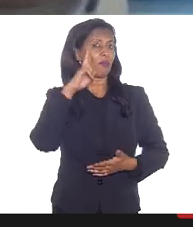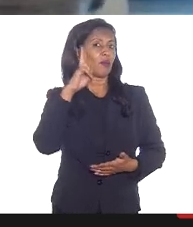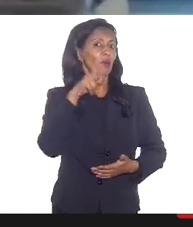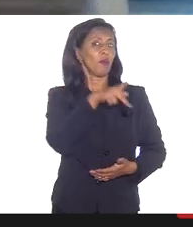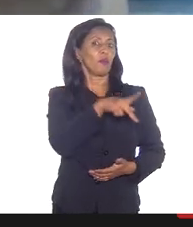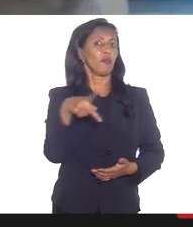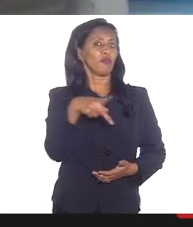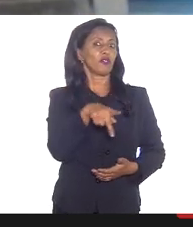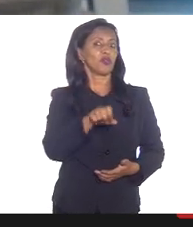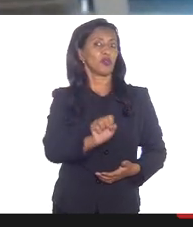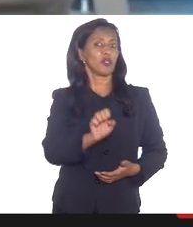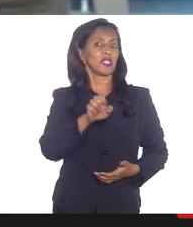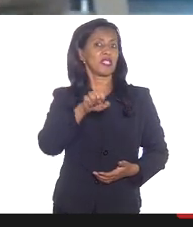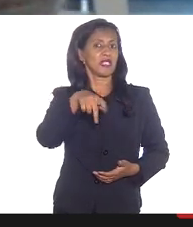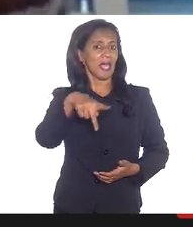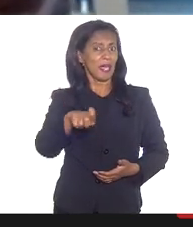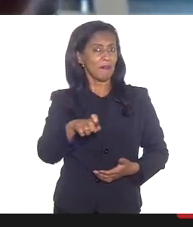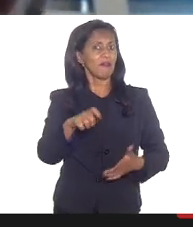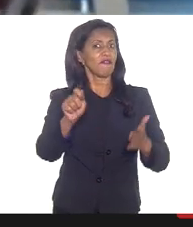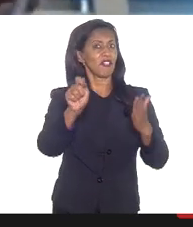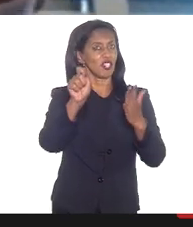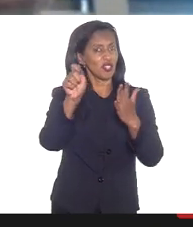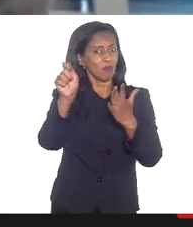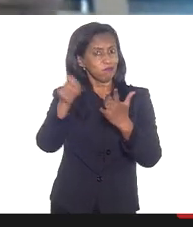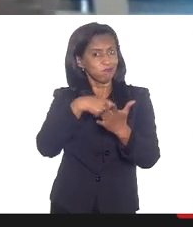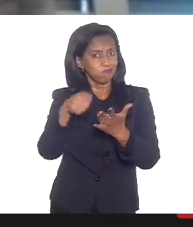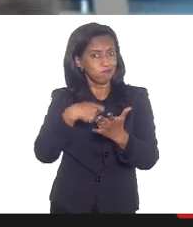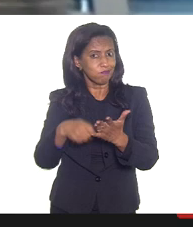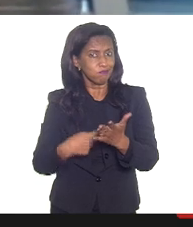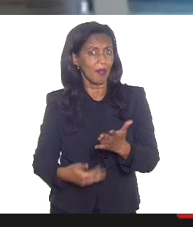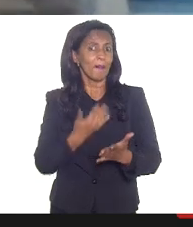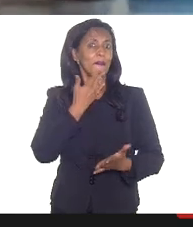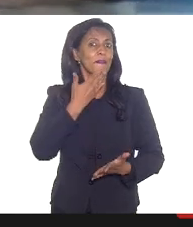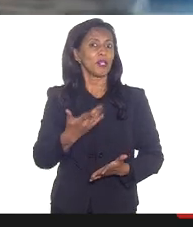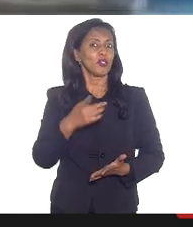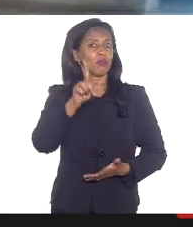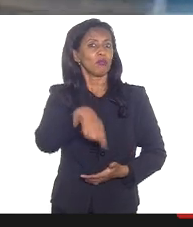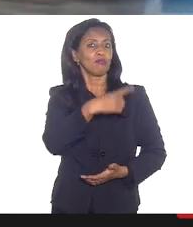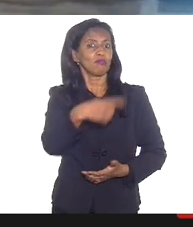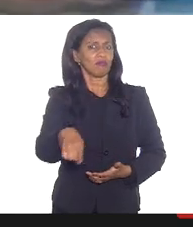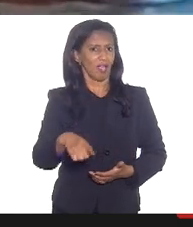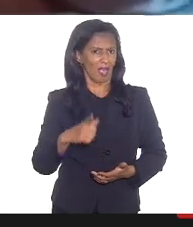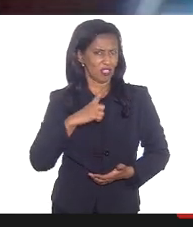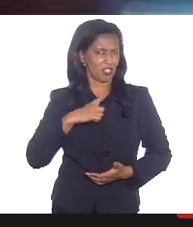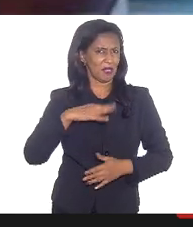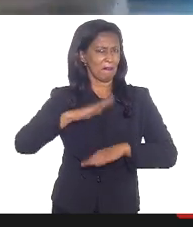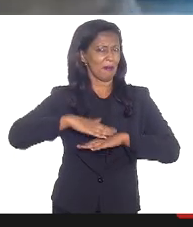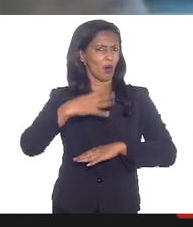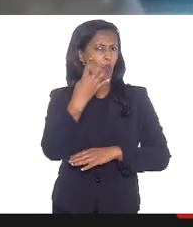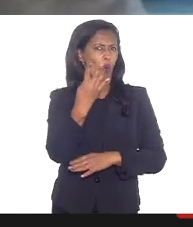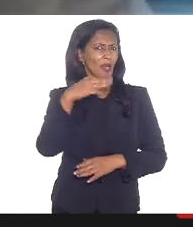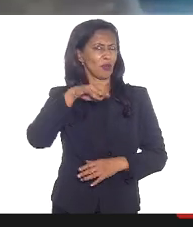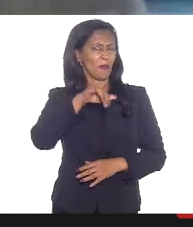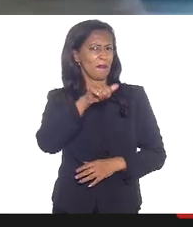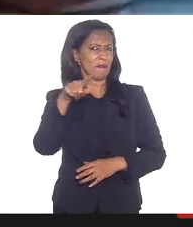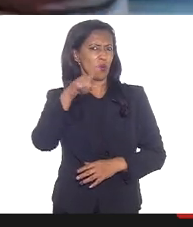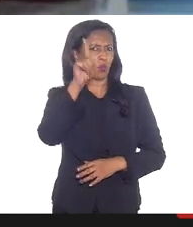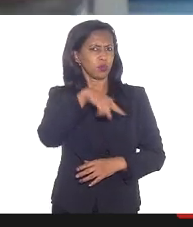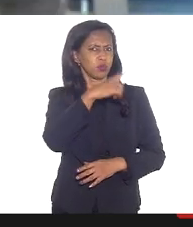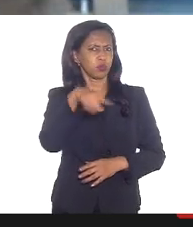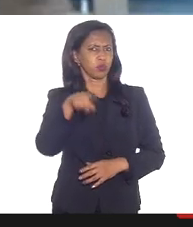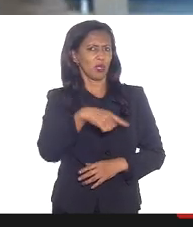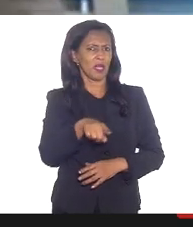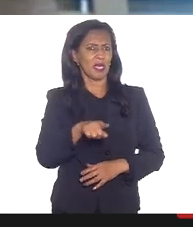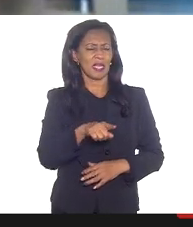CEP, fez um abaixo-assinado pedindo a suspensão, a gente tem mais de 4 mil assinaturas pedindo a suspensão